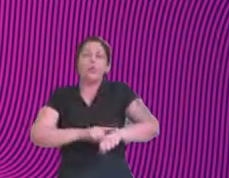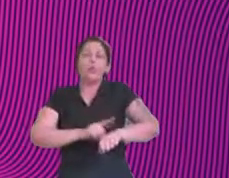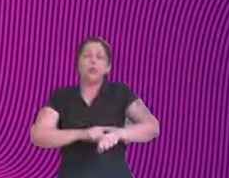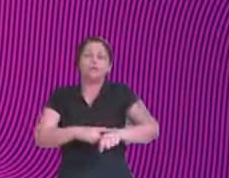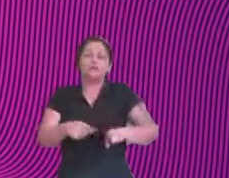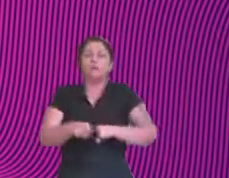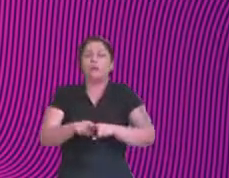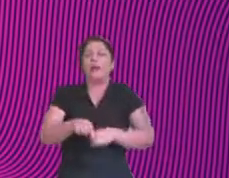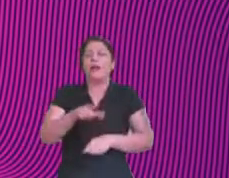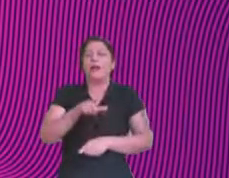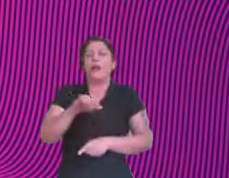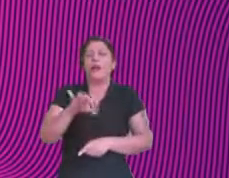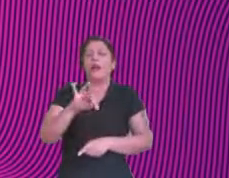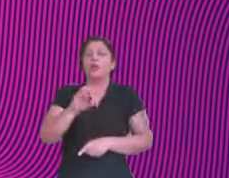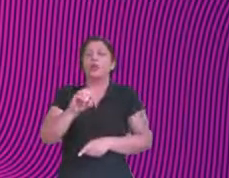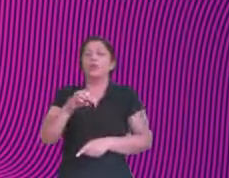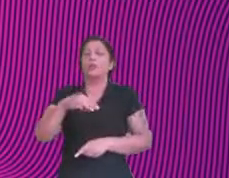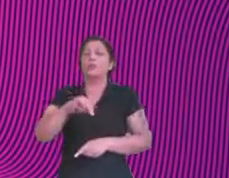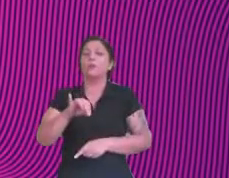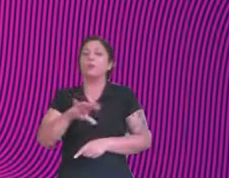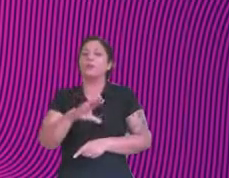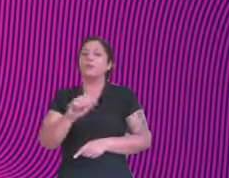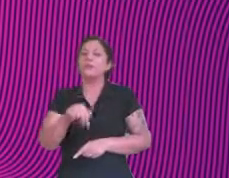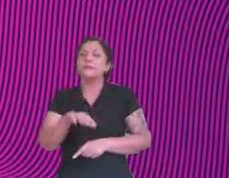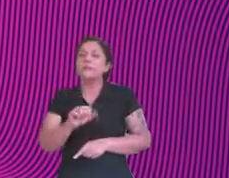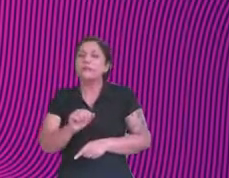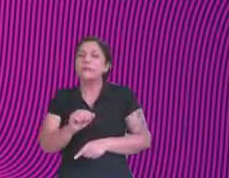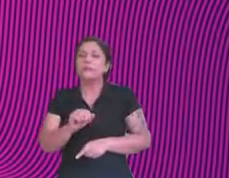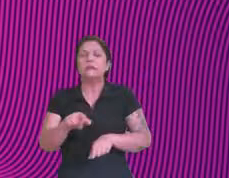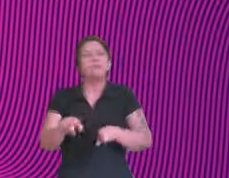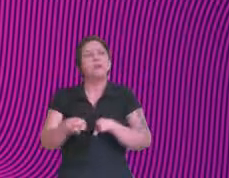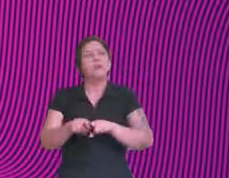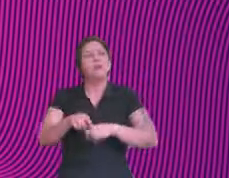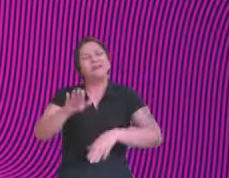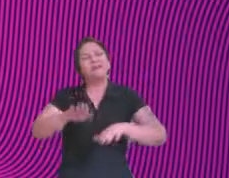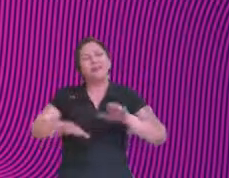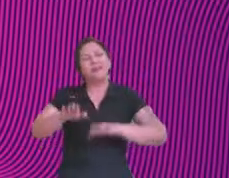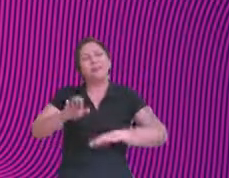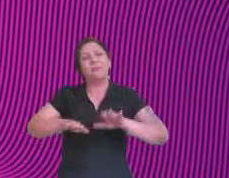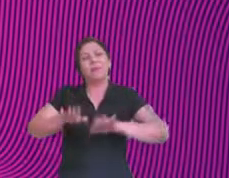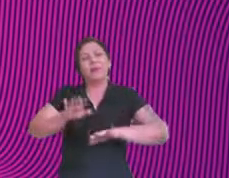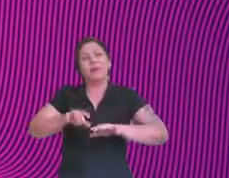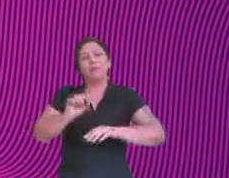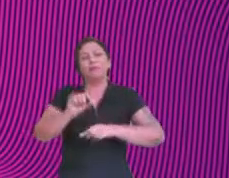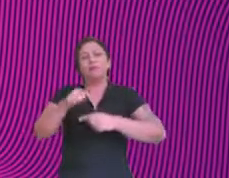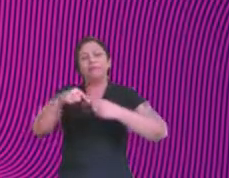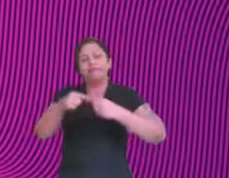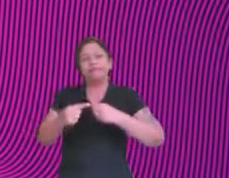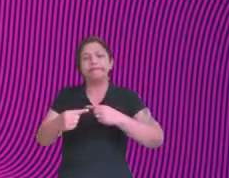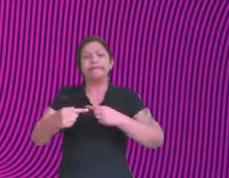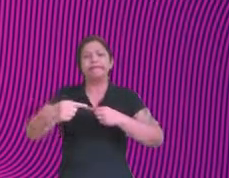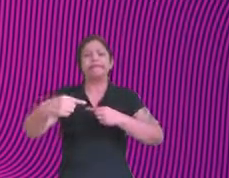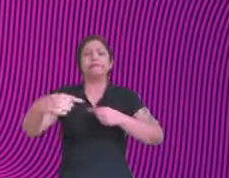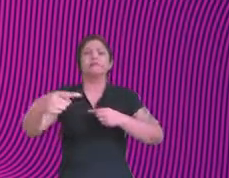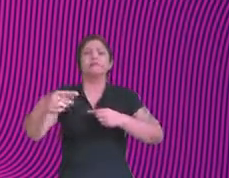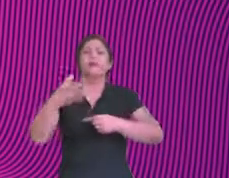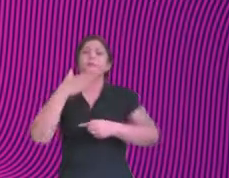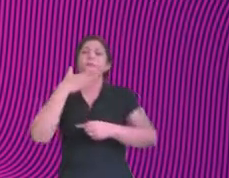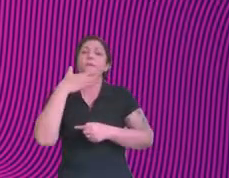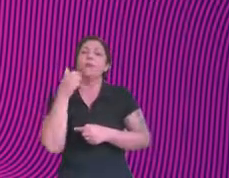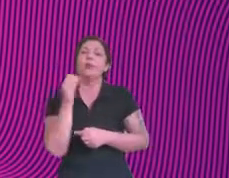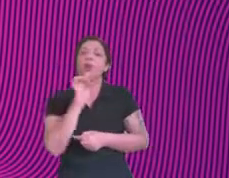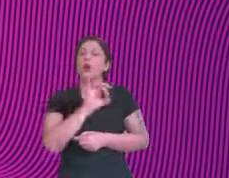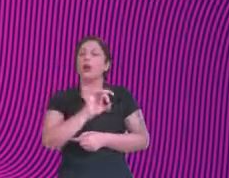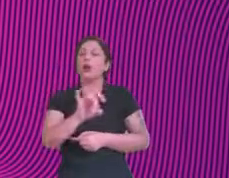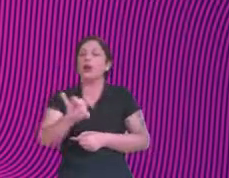estudos controversos. Então, acho que a gente está caminhando para identificar aí, no futuro, qual que é o melhor para